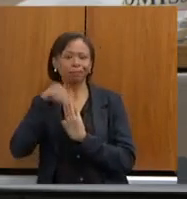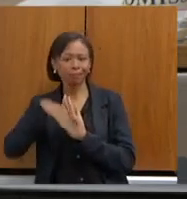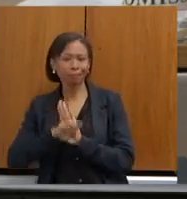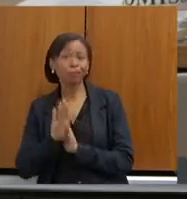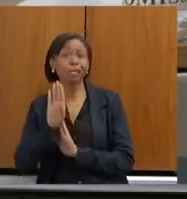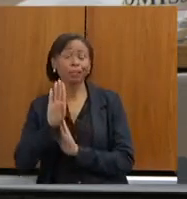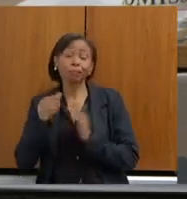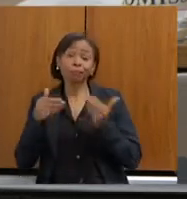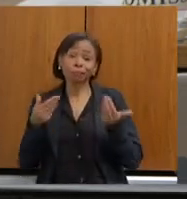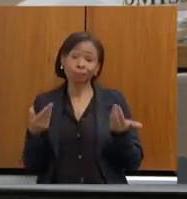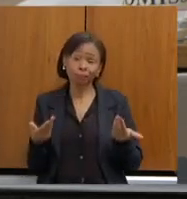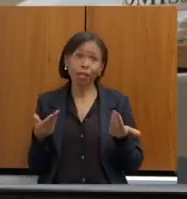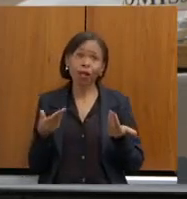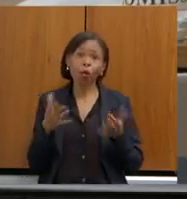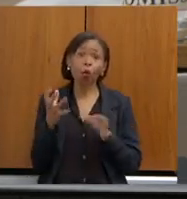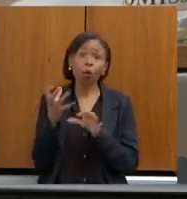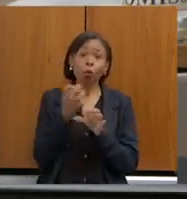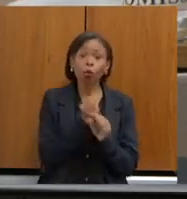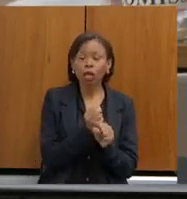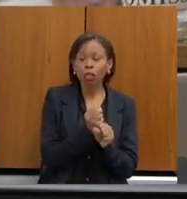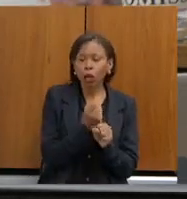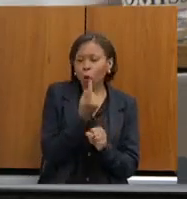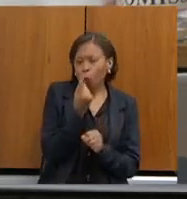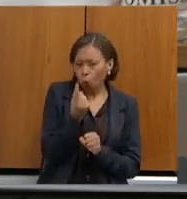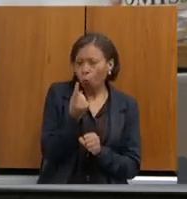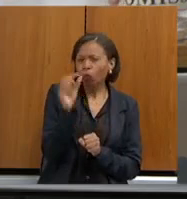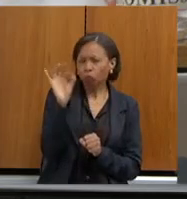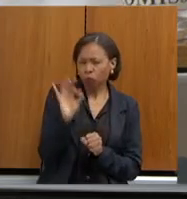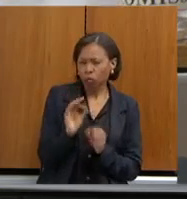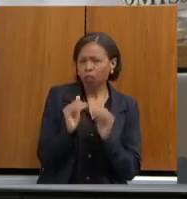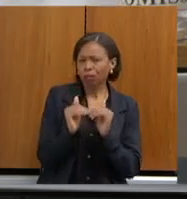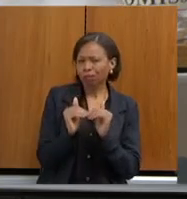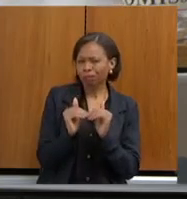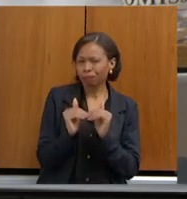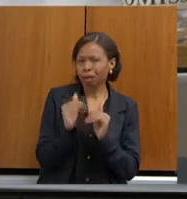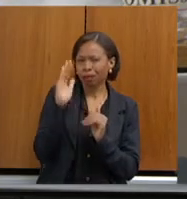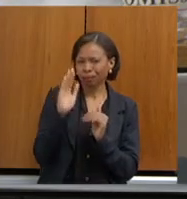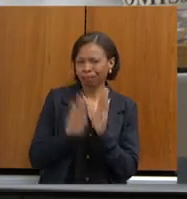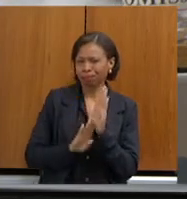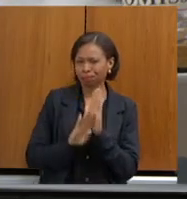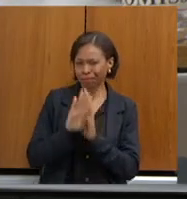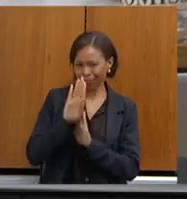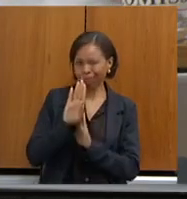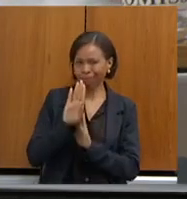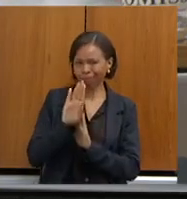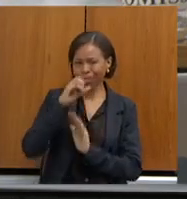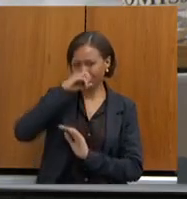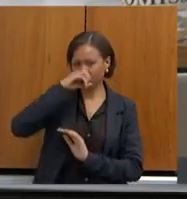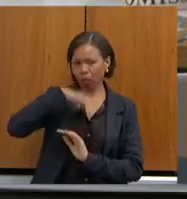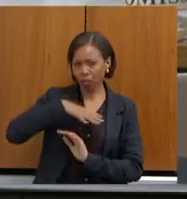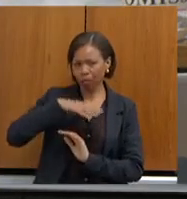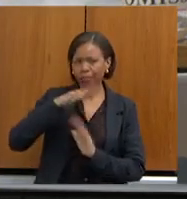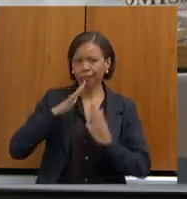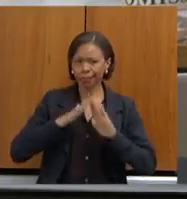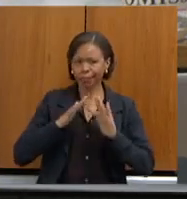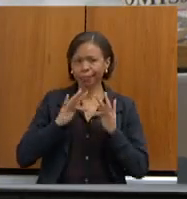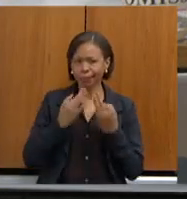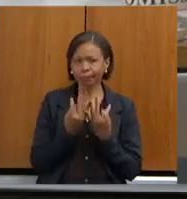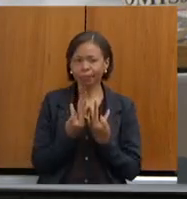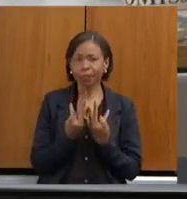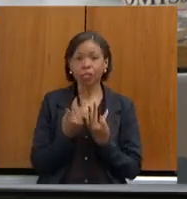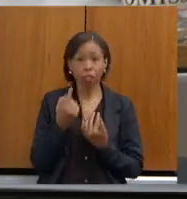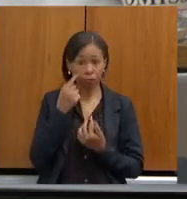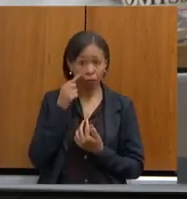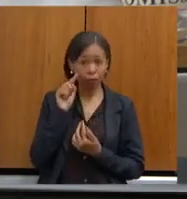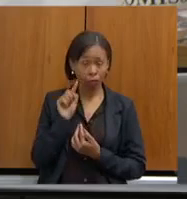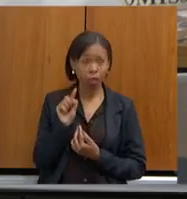dissesse o acumulado é de um por cento até o momento de aumento é contra nós olhamos né para o Brasil e